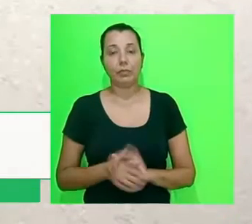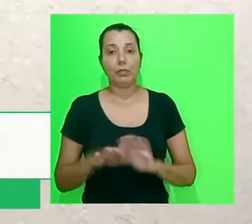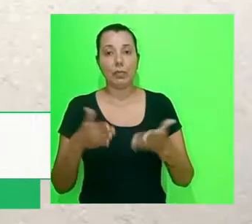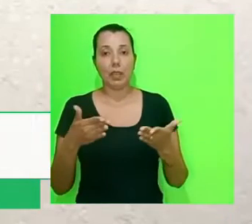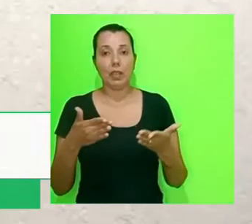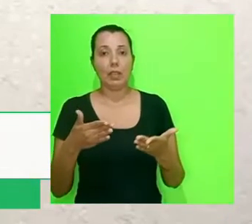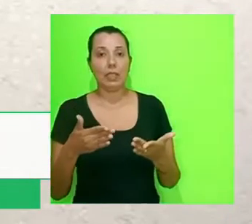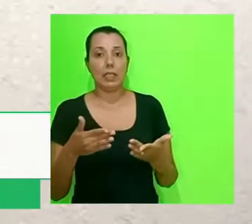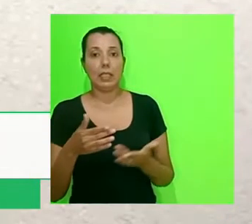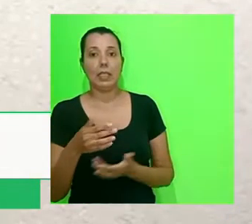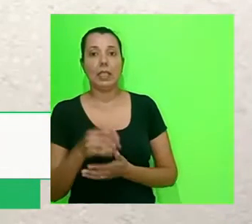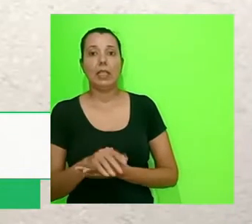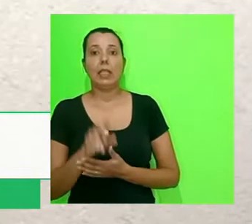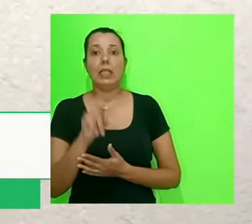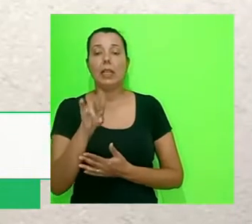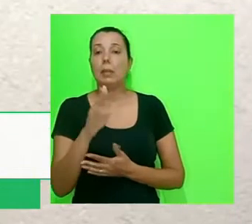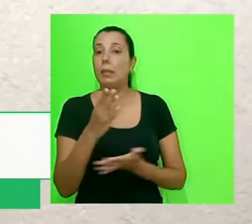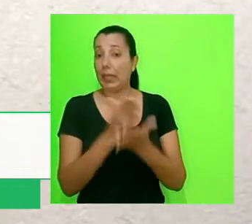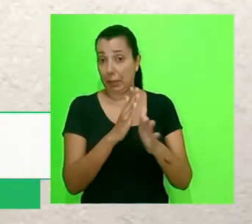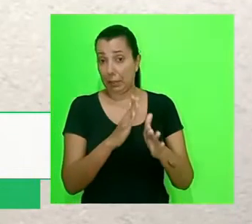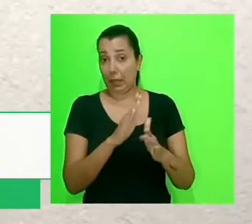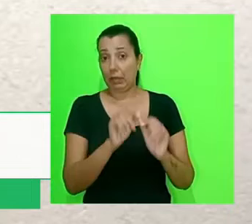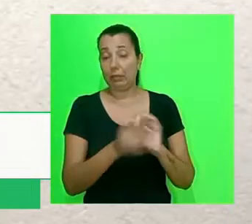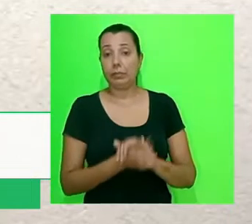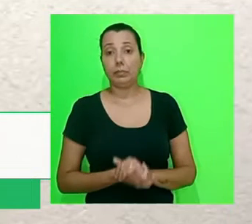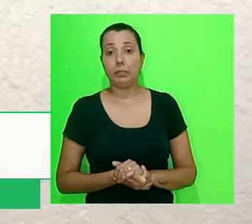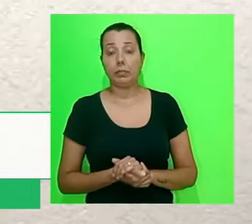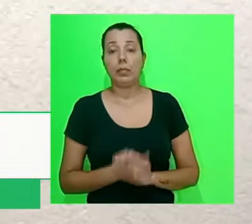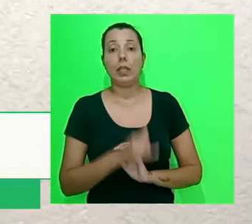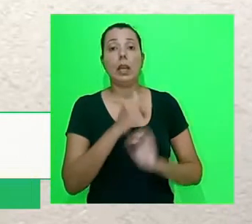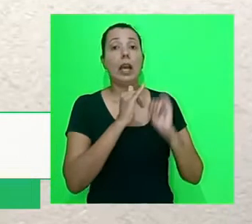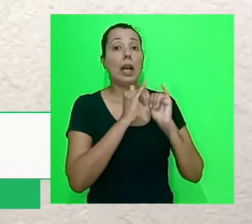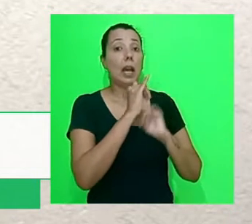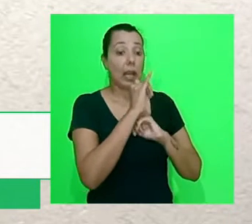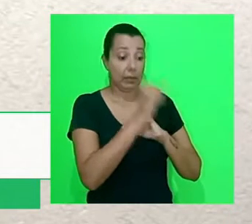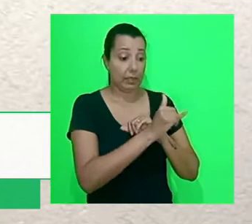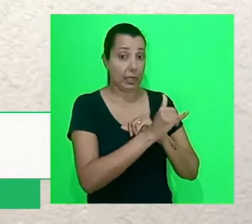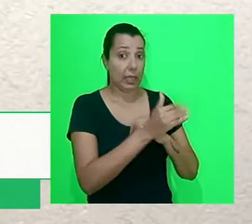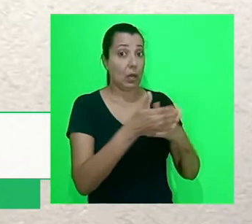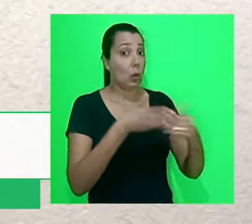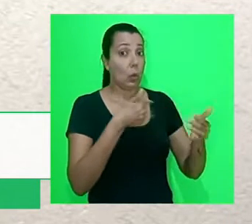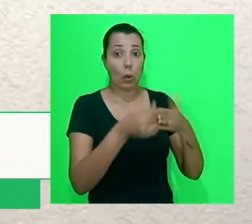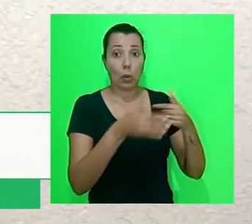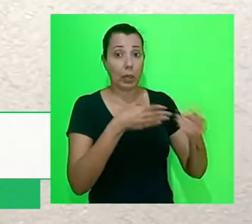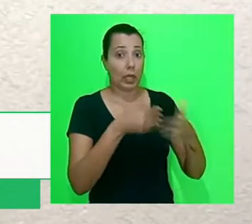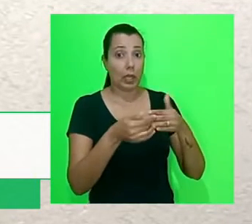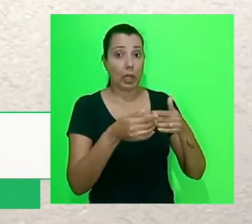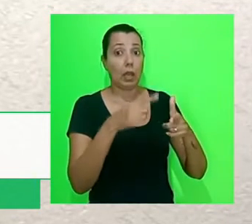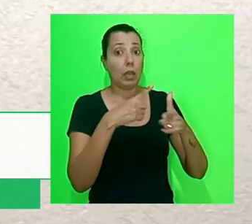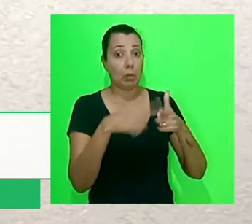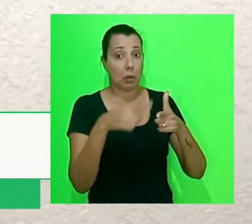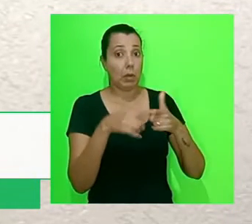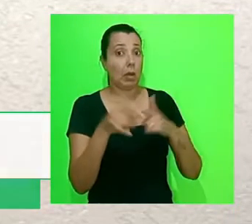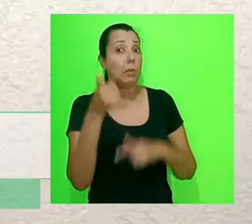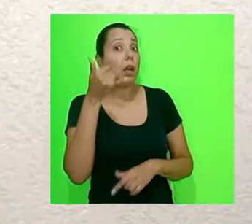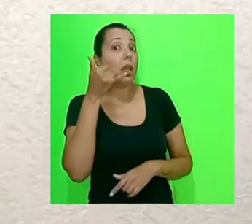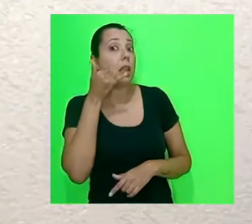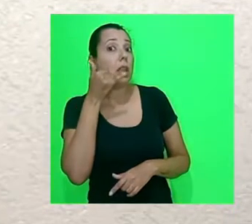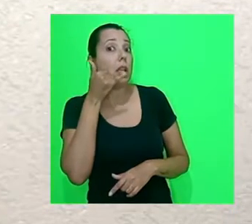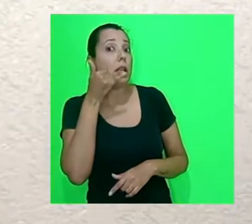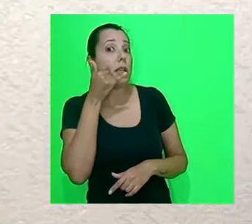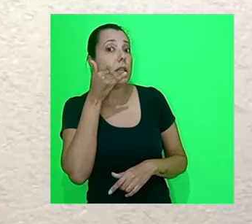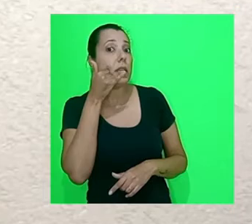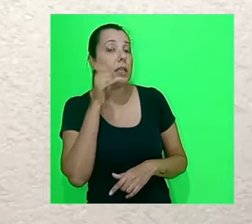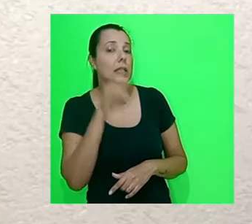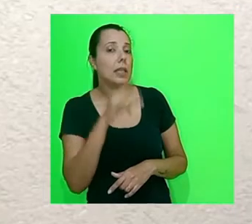nosso sindicato para pedir toda a orientação. Nós temos panfleto dizendo passo a passo de como